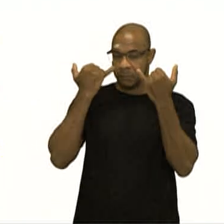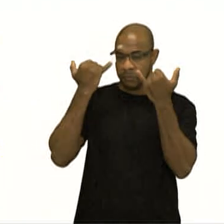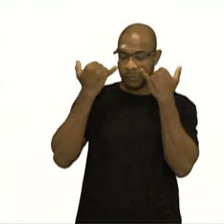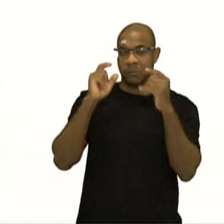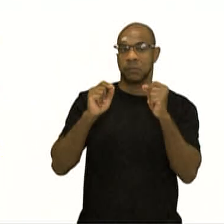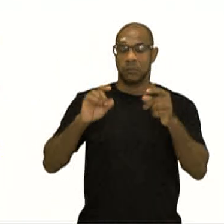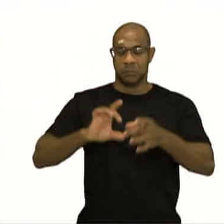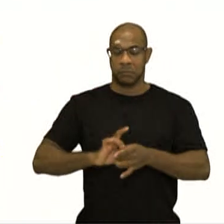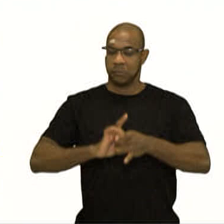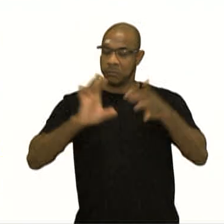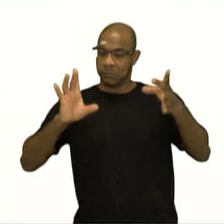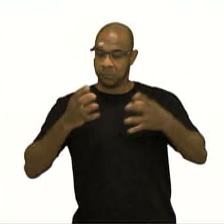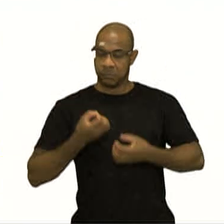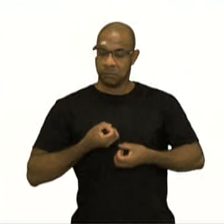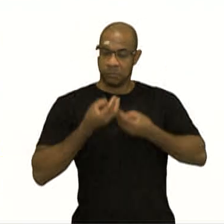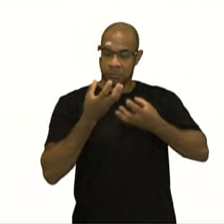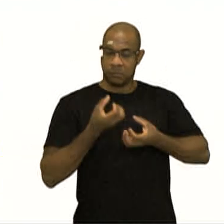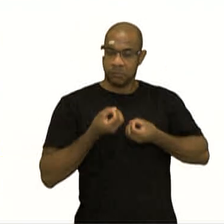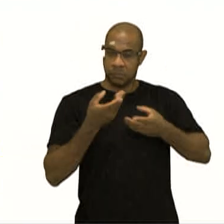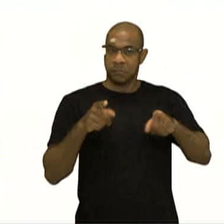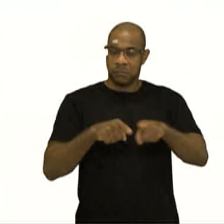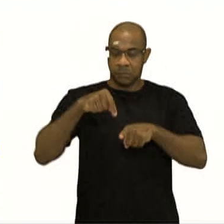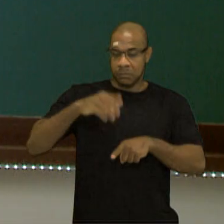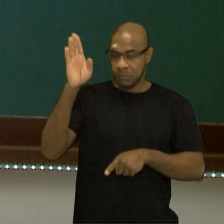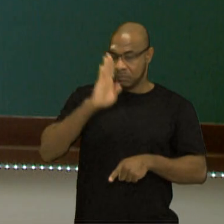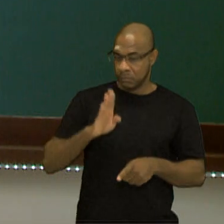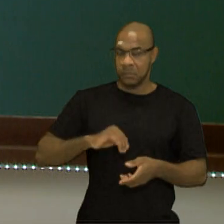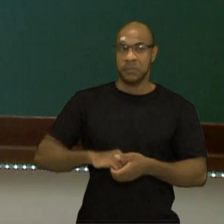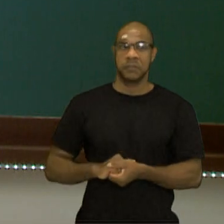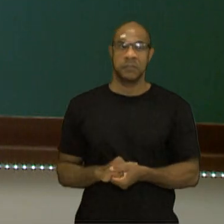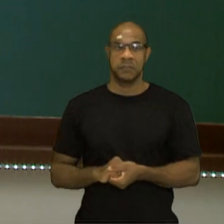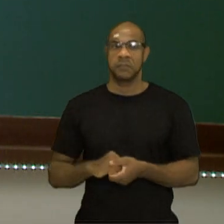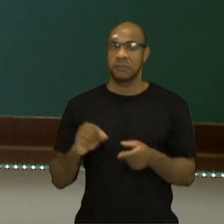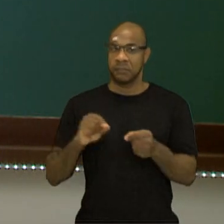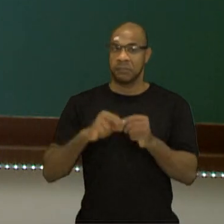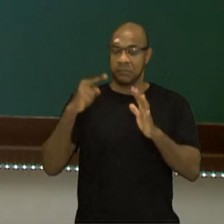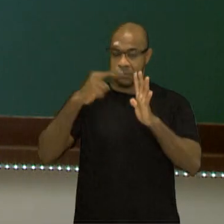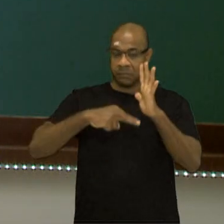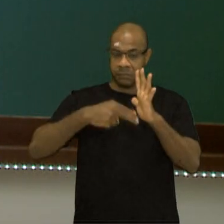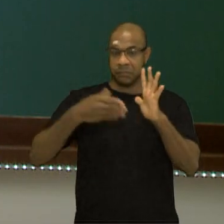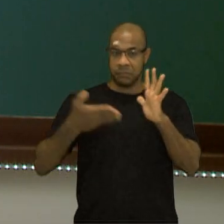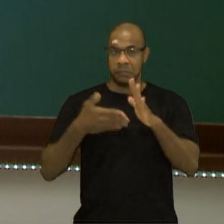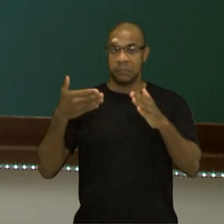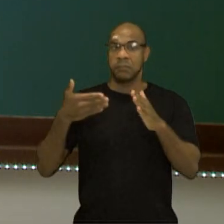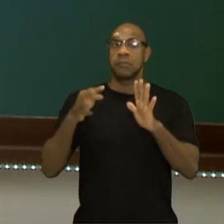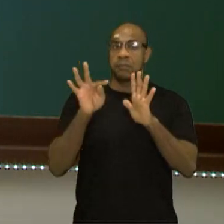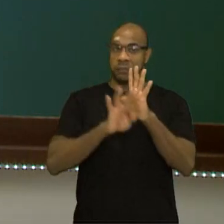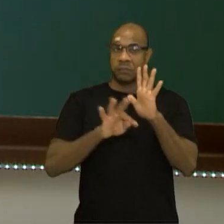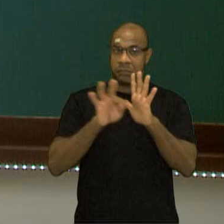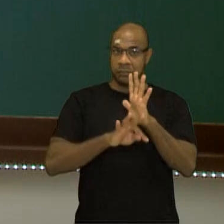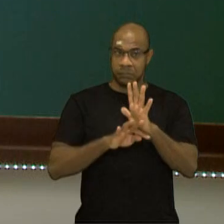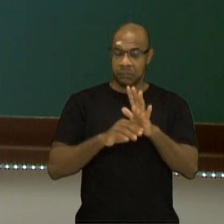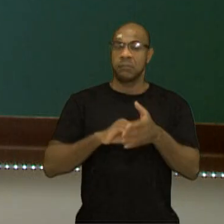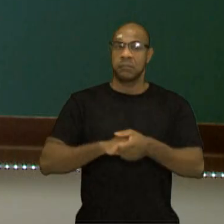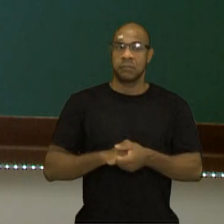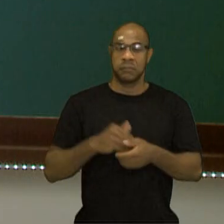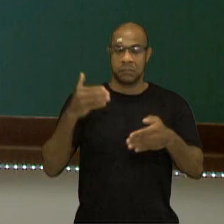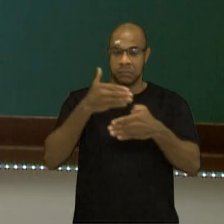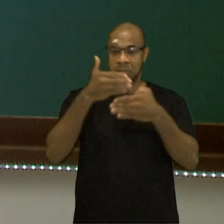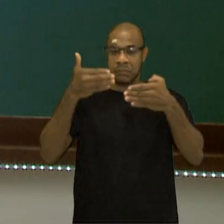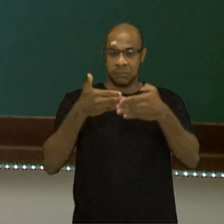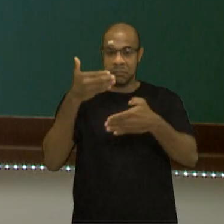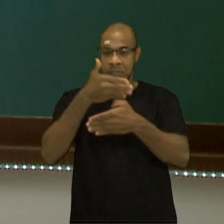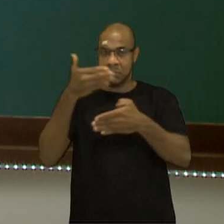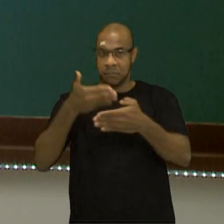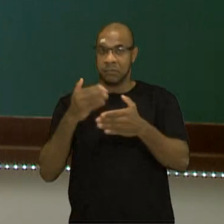sobre a liberdade de expressão no Brasil. Nós vamos fazer a leitura desse texto em partes, né, e nós